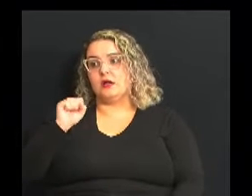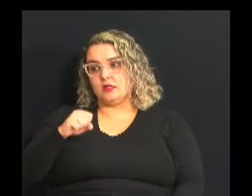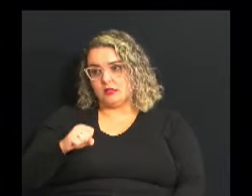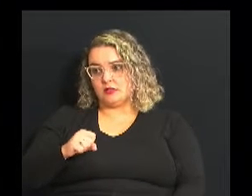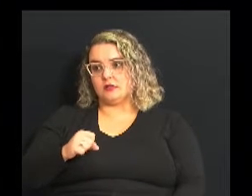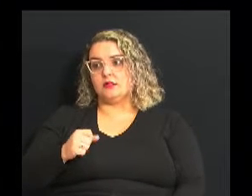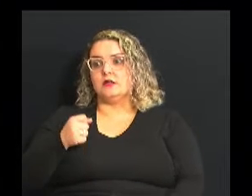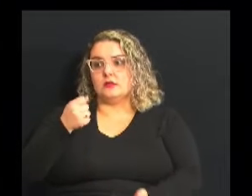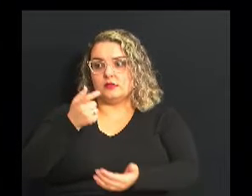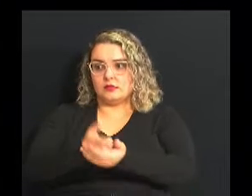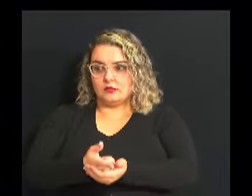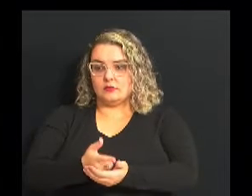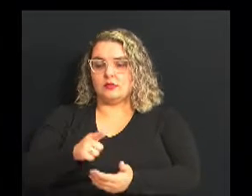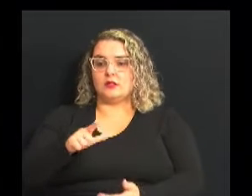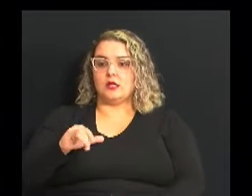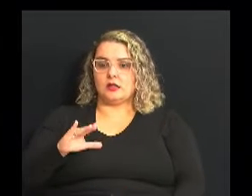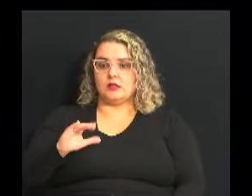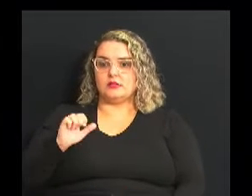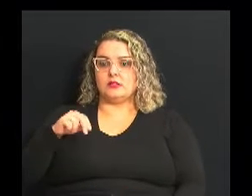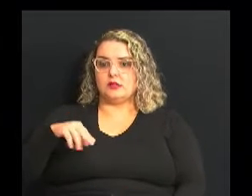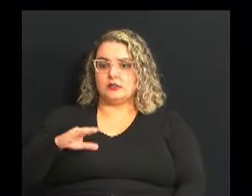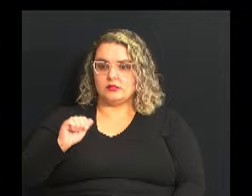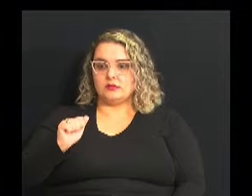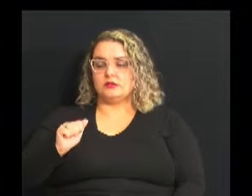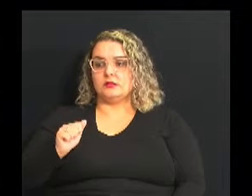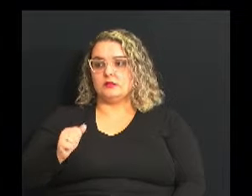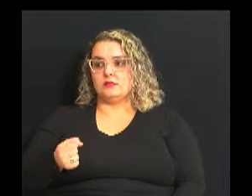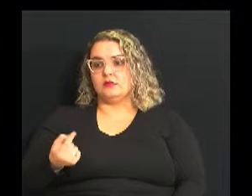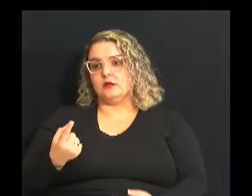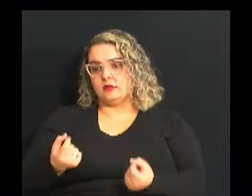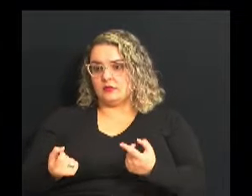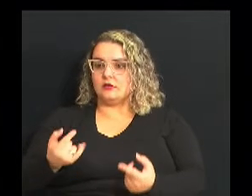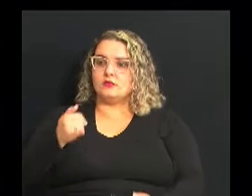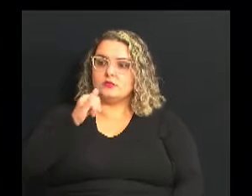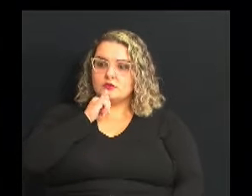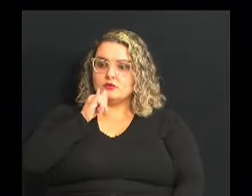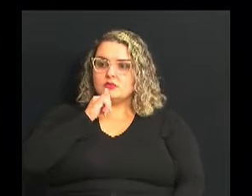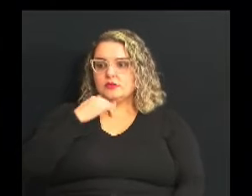a compra da licença. Alguns exemplos, né, que a gente,